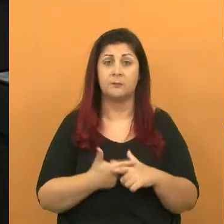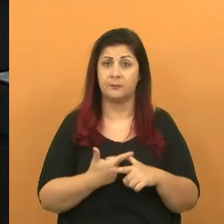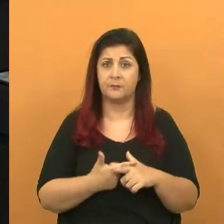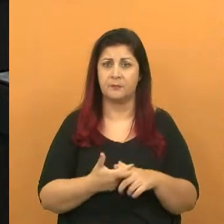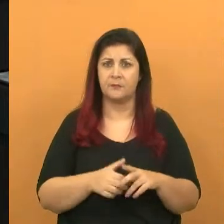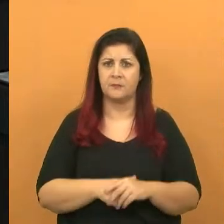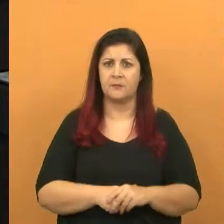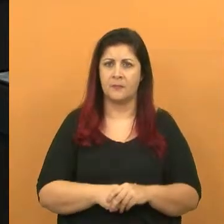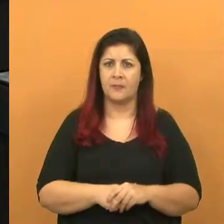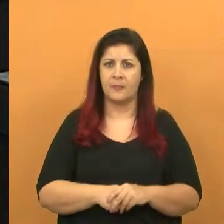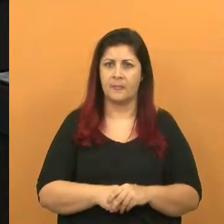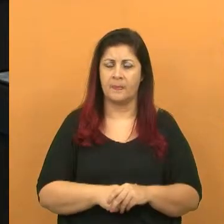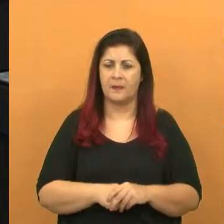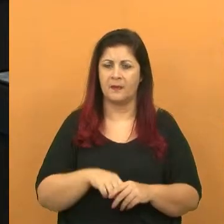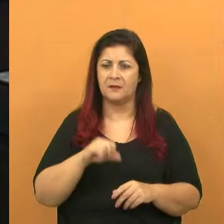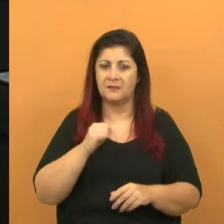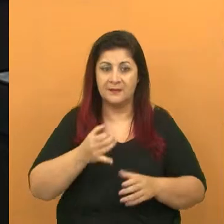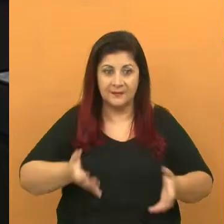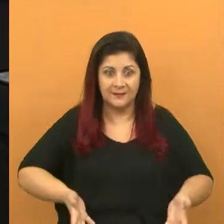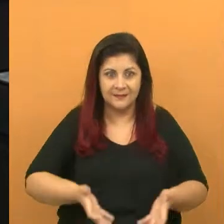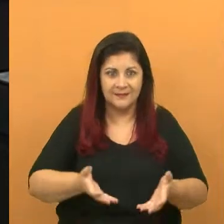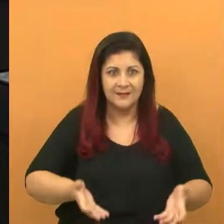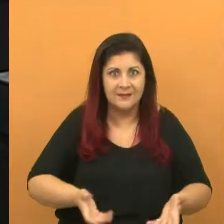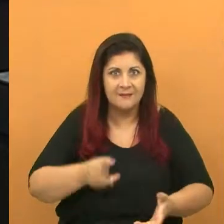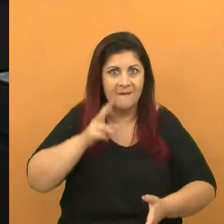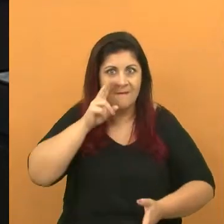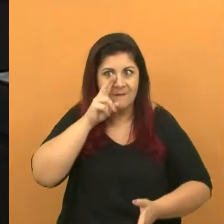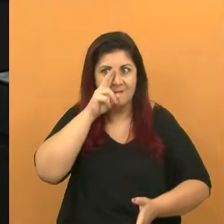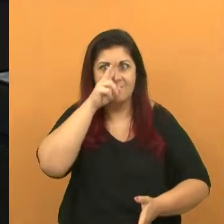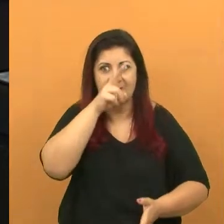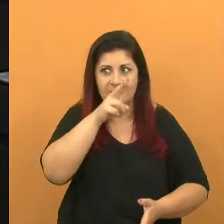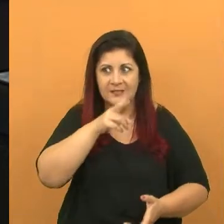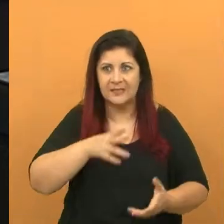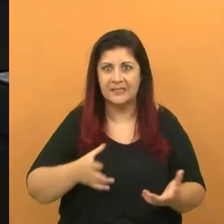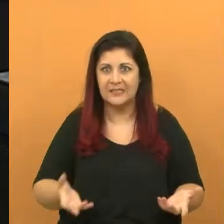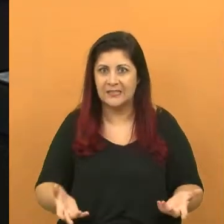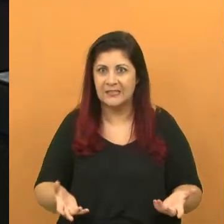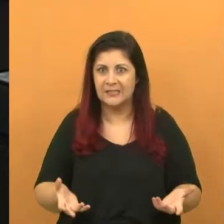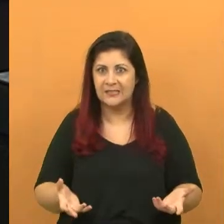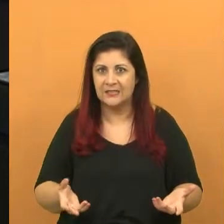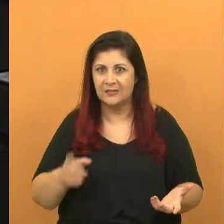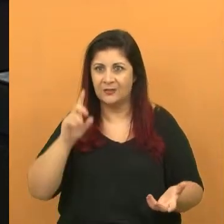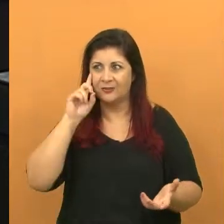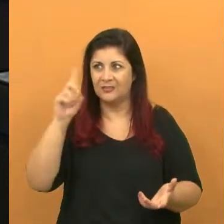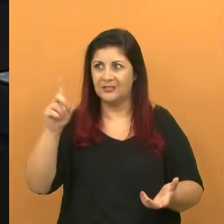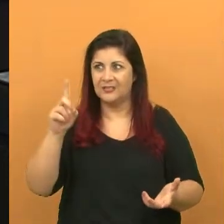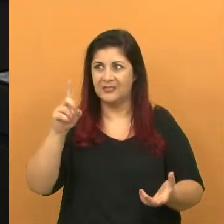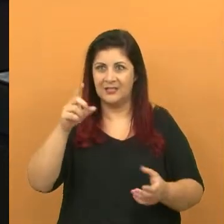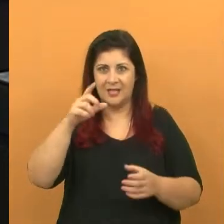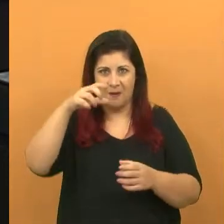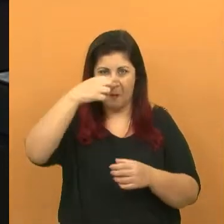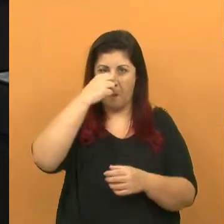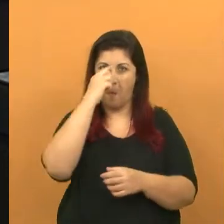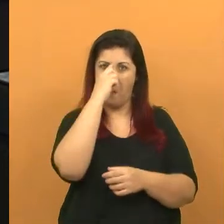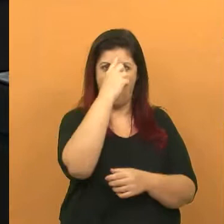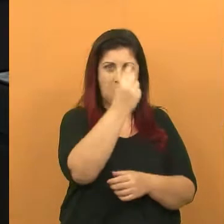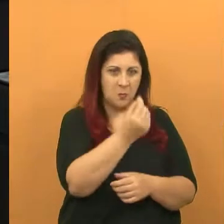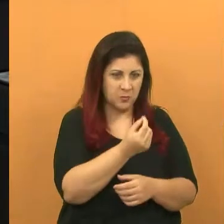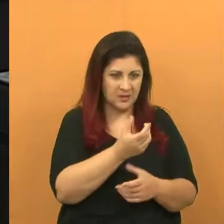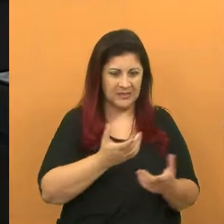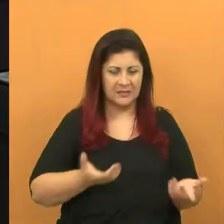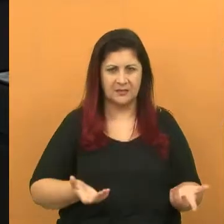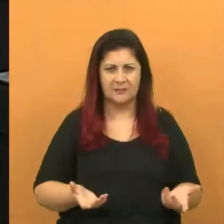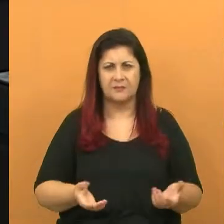porque a apologia forte feita à questão do Dia das Bruxas. Tá? Então, eu quero